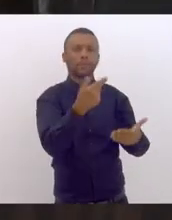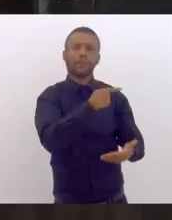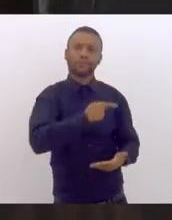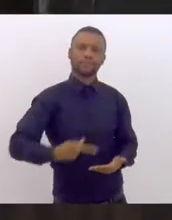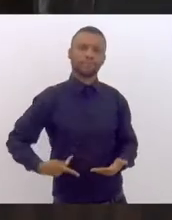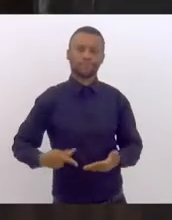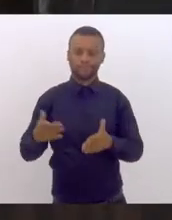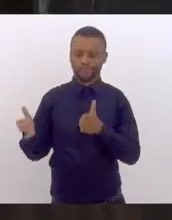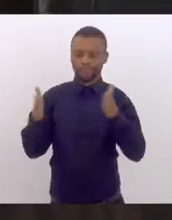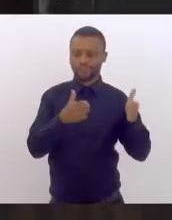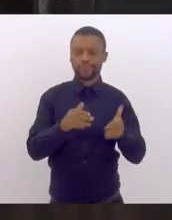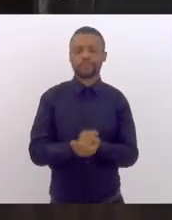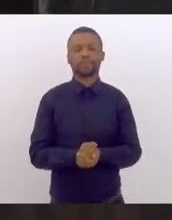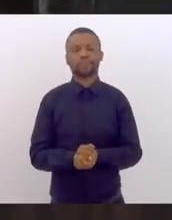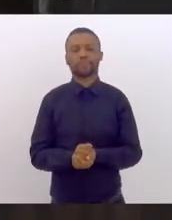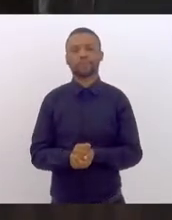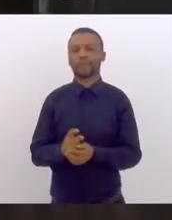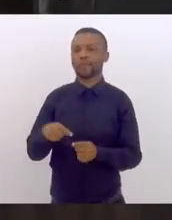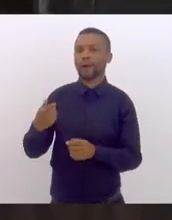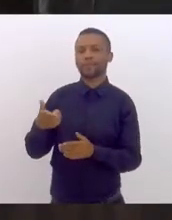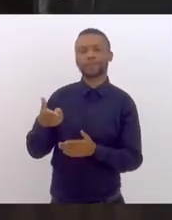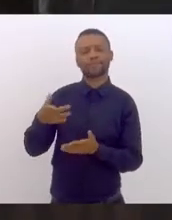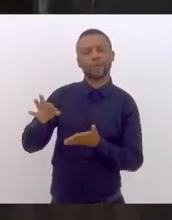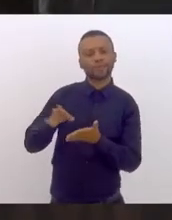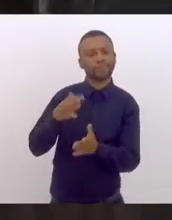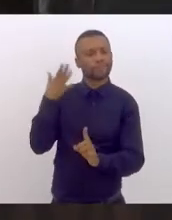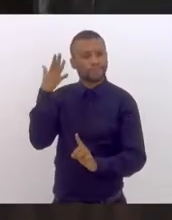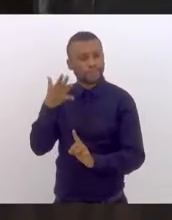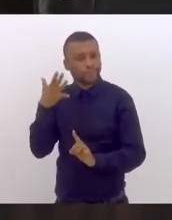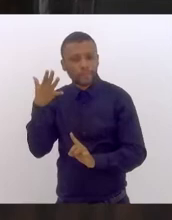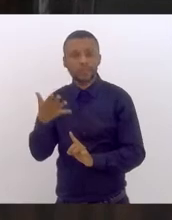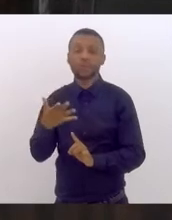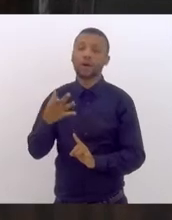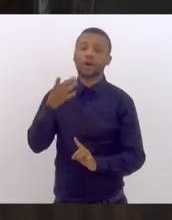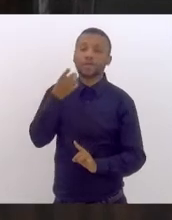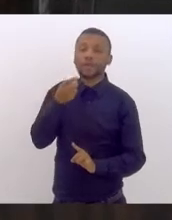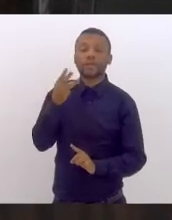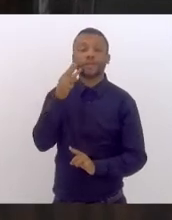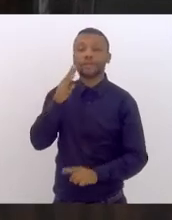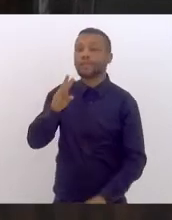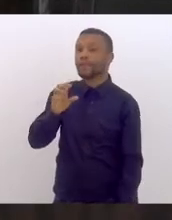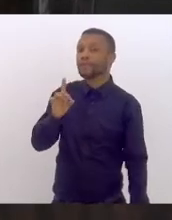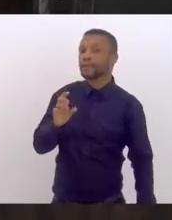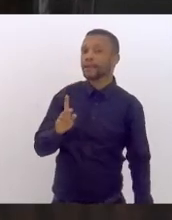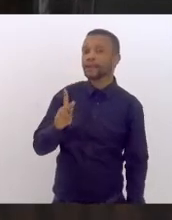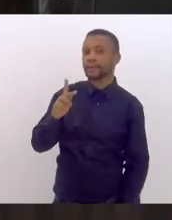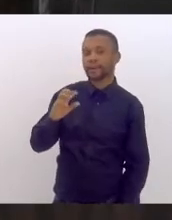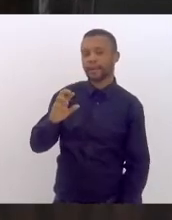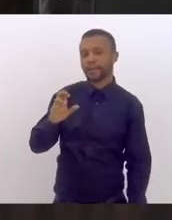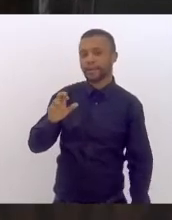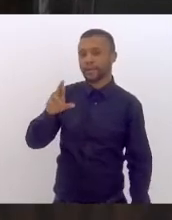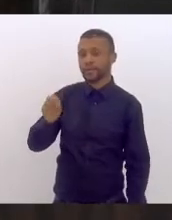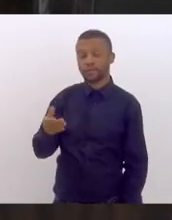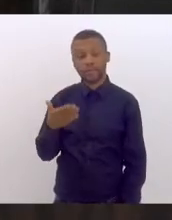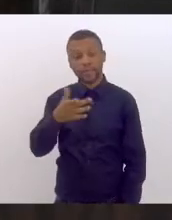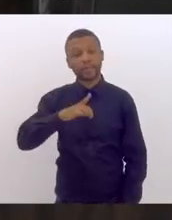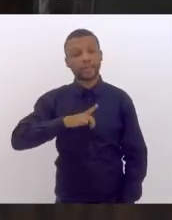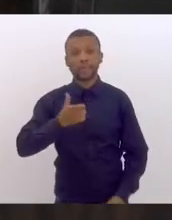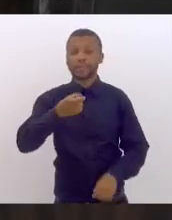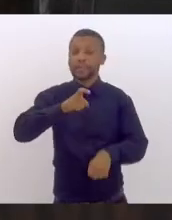próximo orador escrito ao Nobre Deputado waldeck Carneiro você nem se esconde 10 minutos no tempo regimental